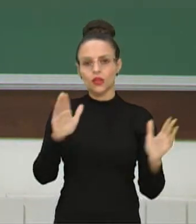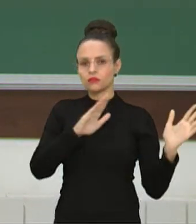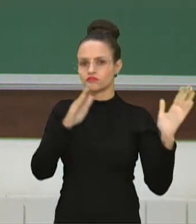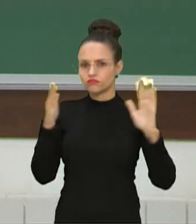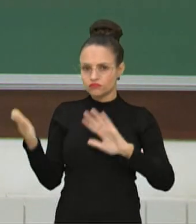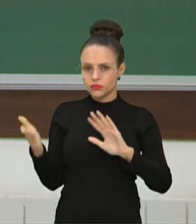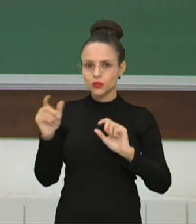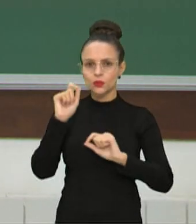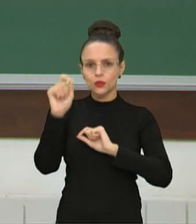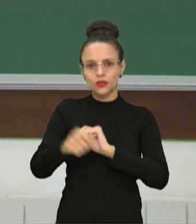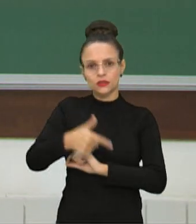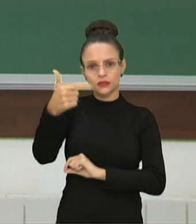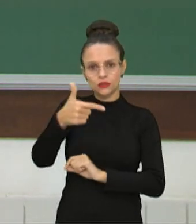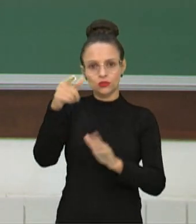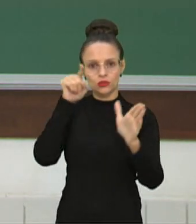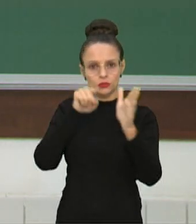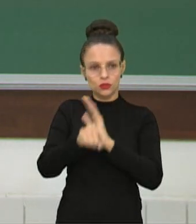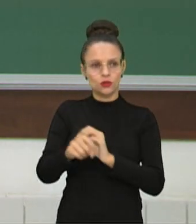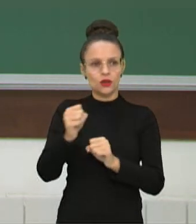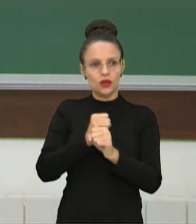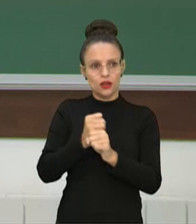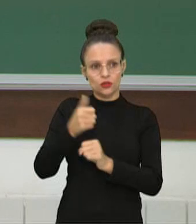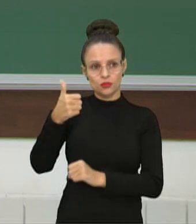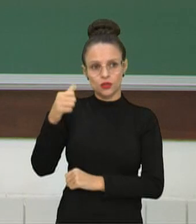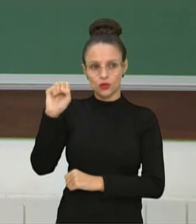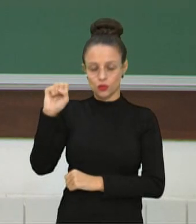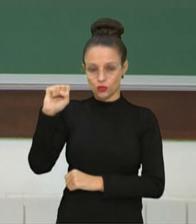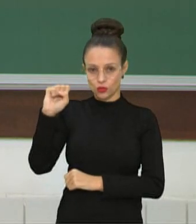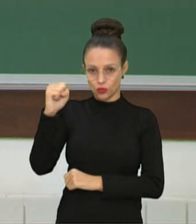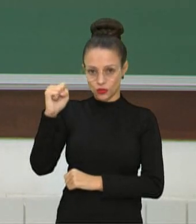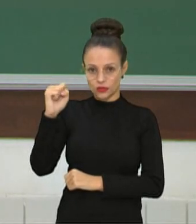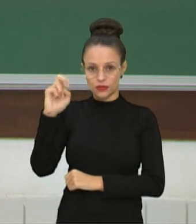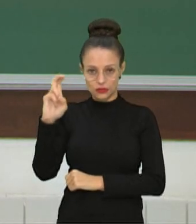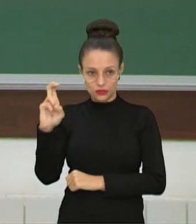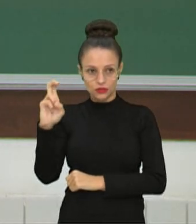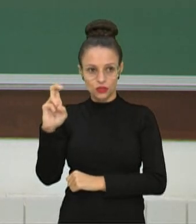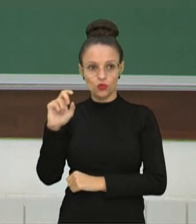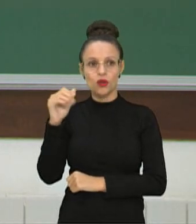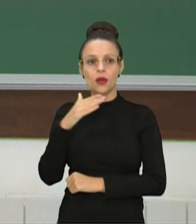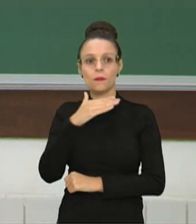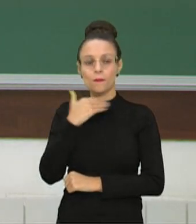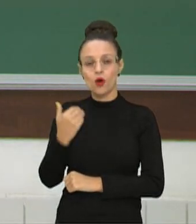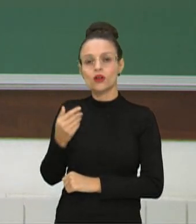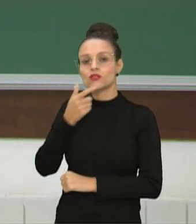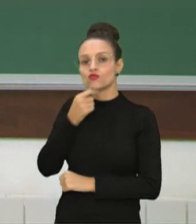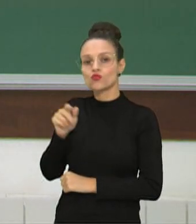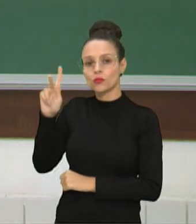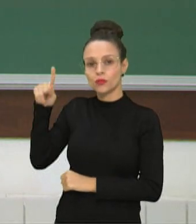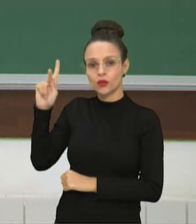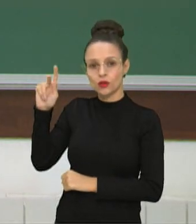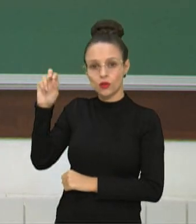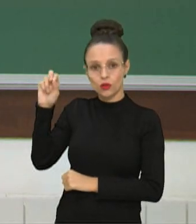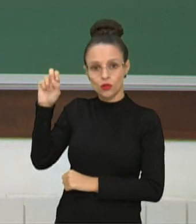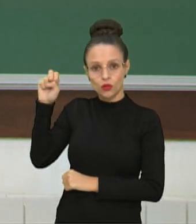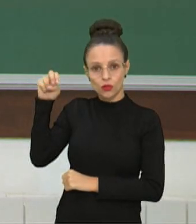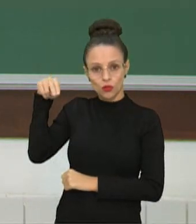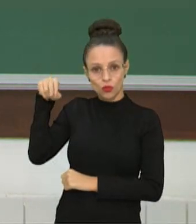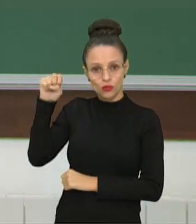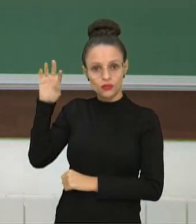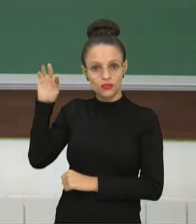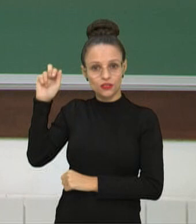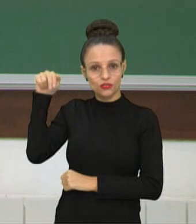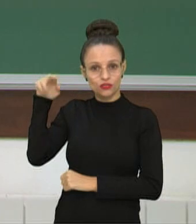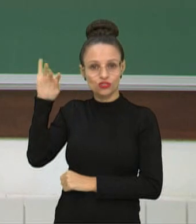isso, nosso segundo quiz, no ano de 85, com a morte de Konstantin esse